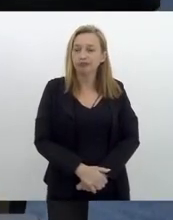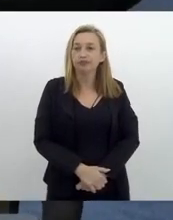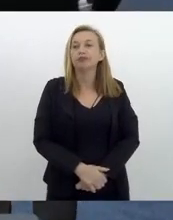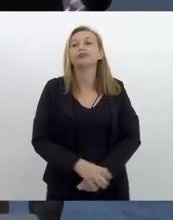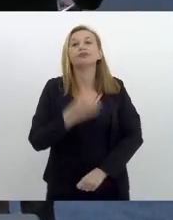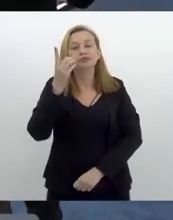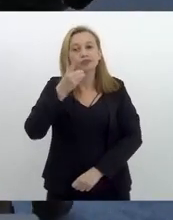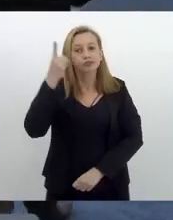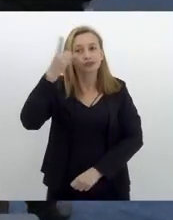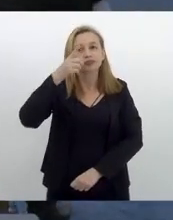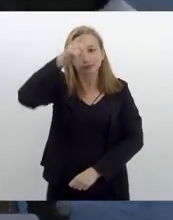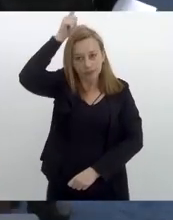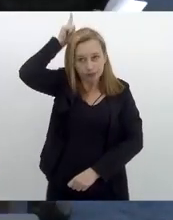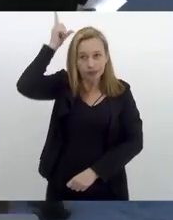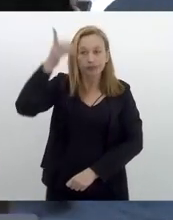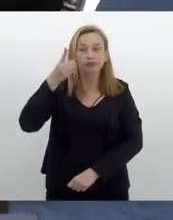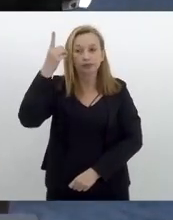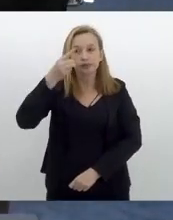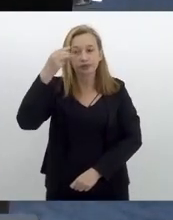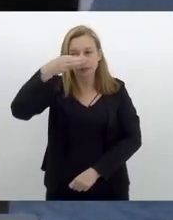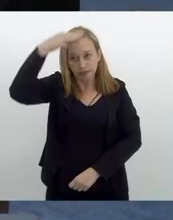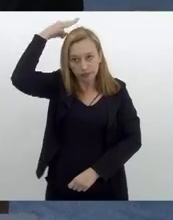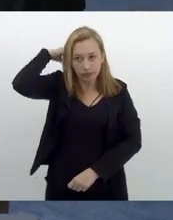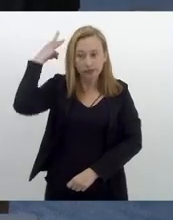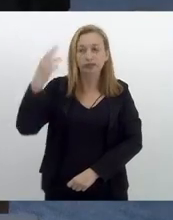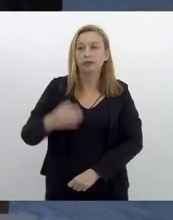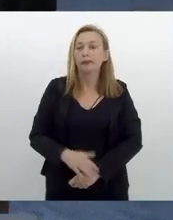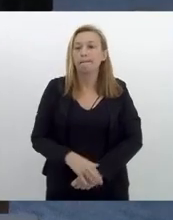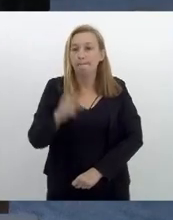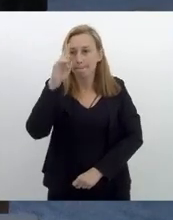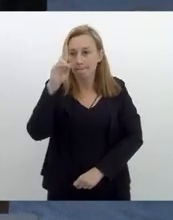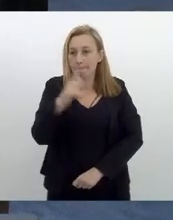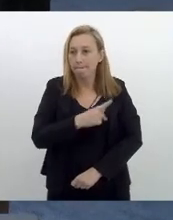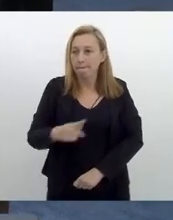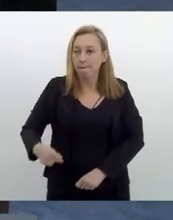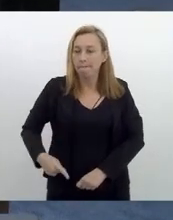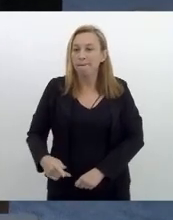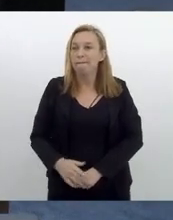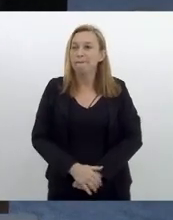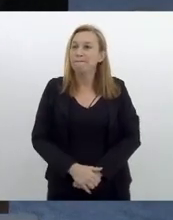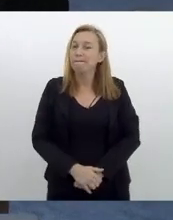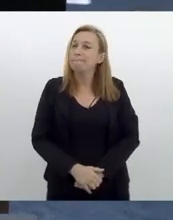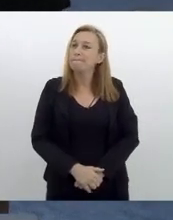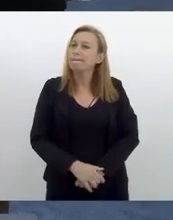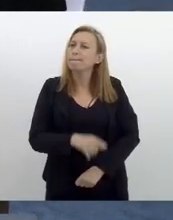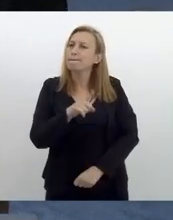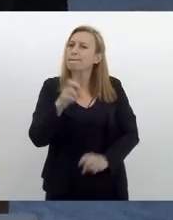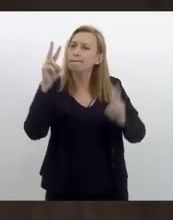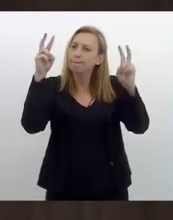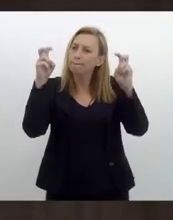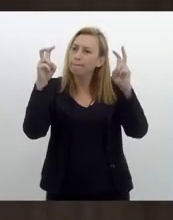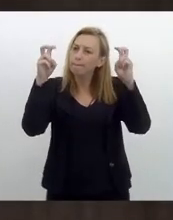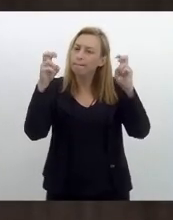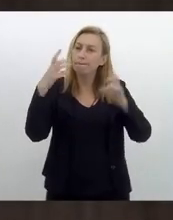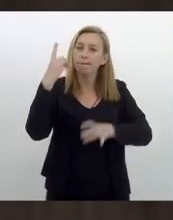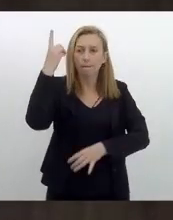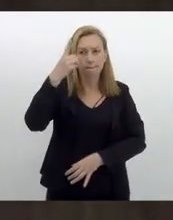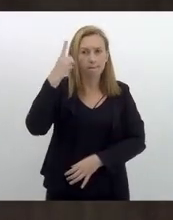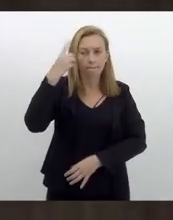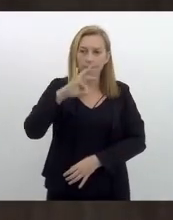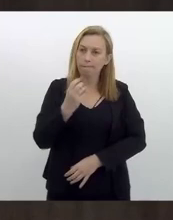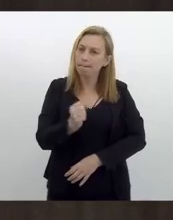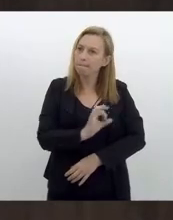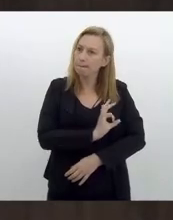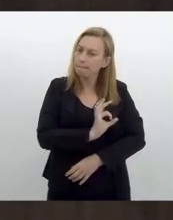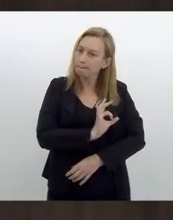Deputado Luiz, deputado Márcio Pacheco. Sr. Presidente, esse tema que a deputada Marta Rocha